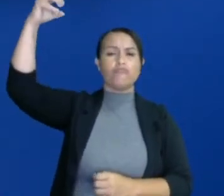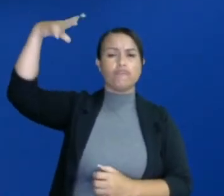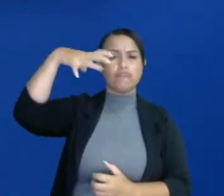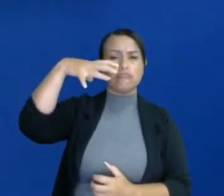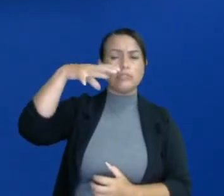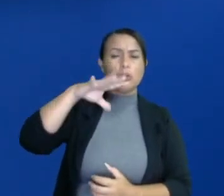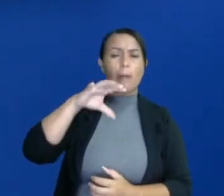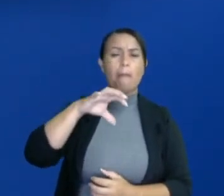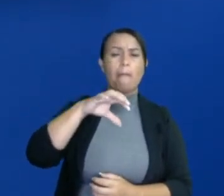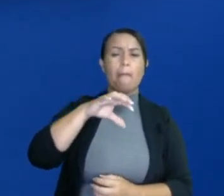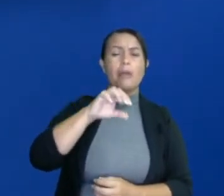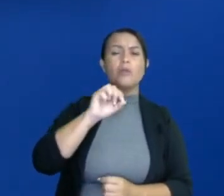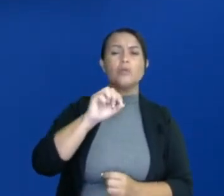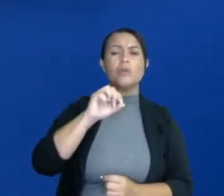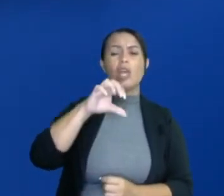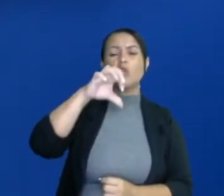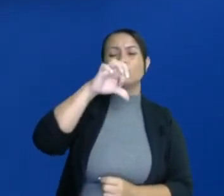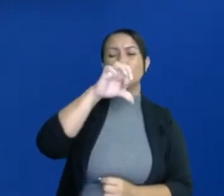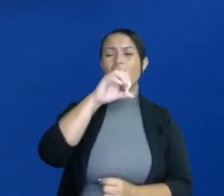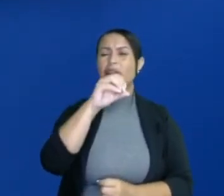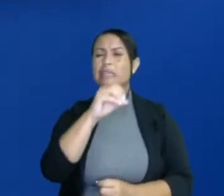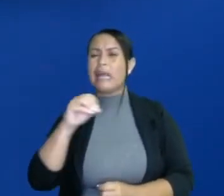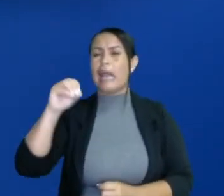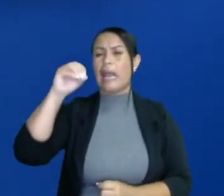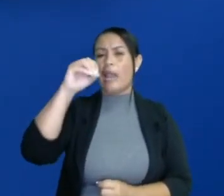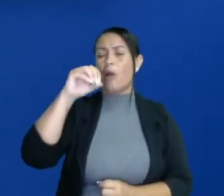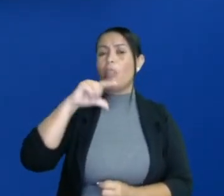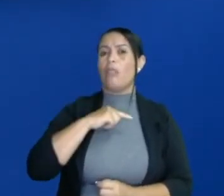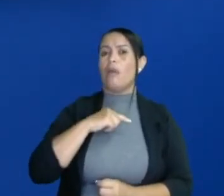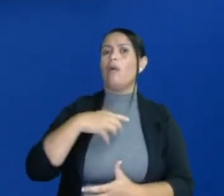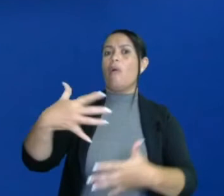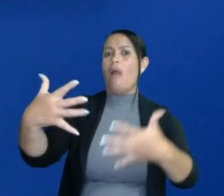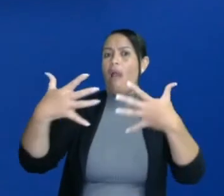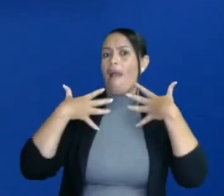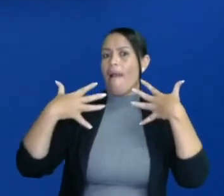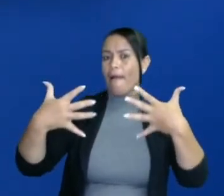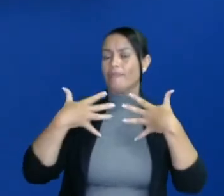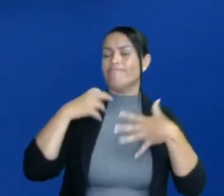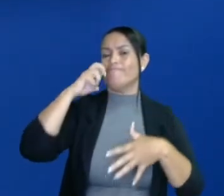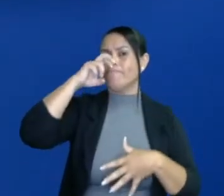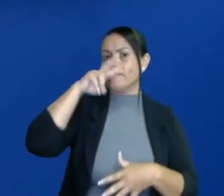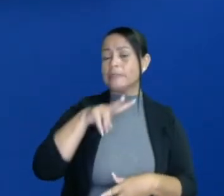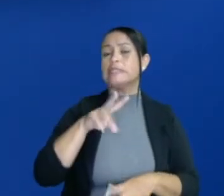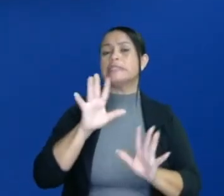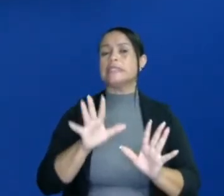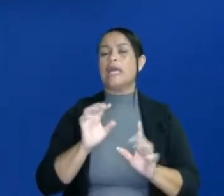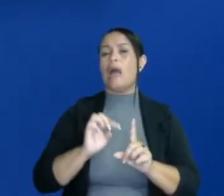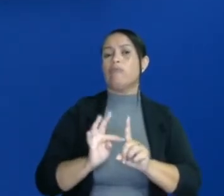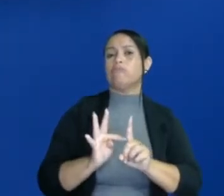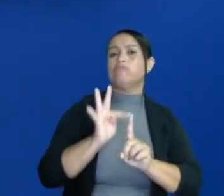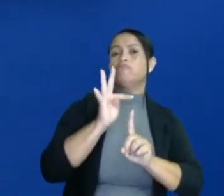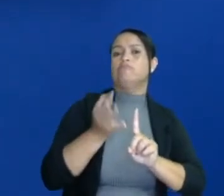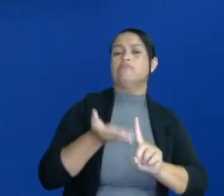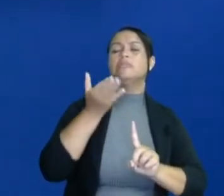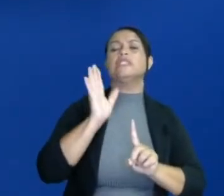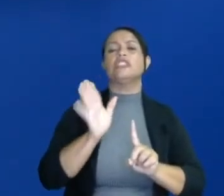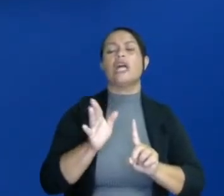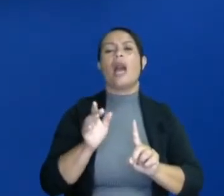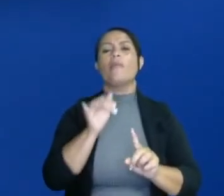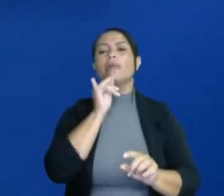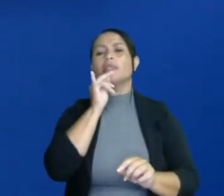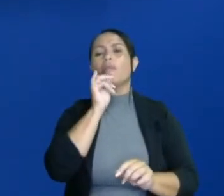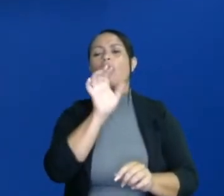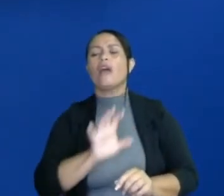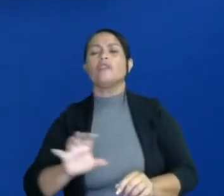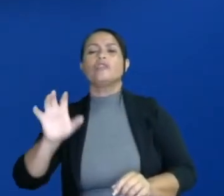90 graus. Então, você tem uma incidência intensa, isso faz com que a temperatura aumente muito. Já nas regiões polares, o raio